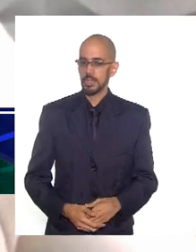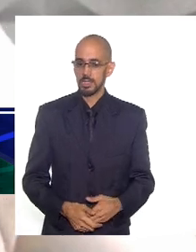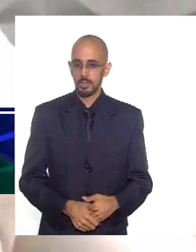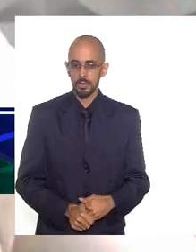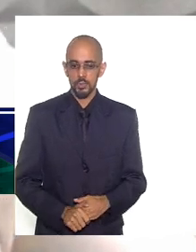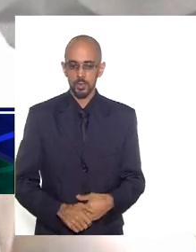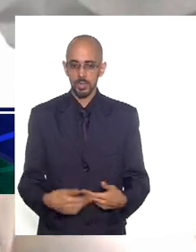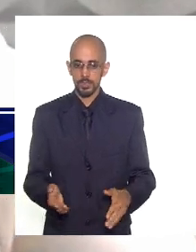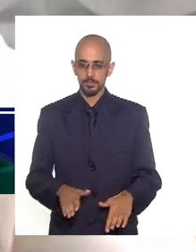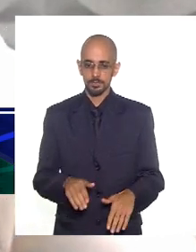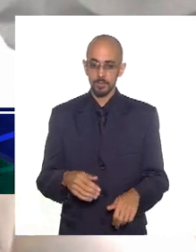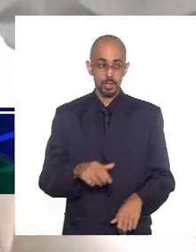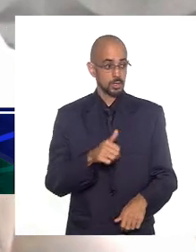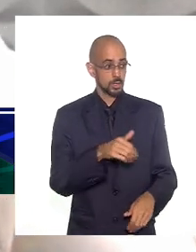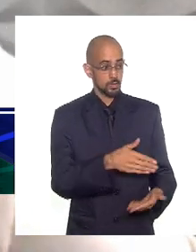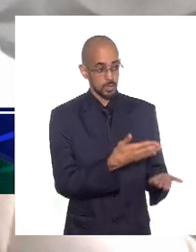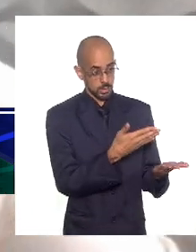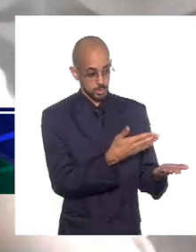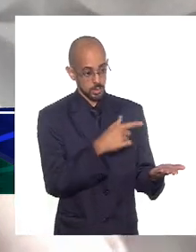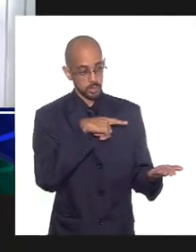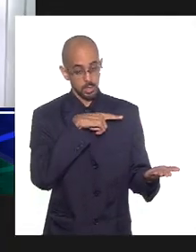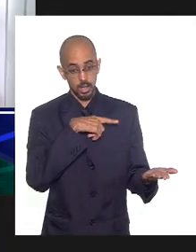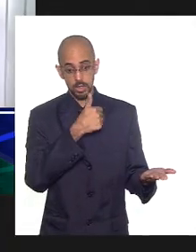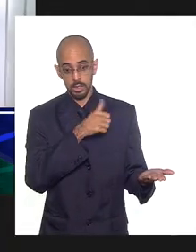Vossa Excelência tem 10 minutos.